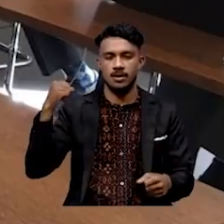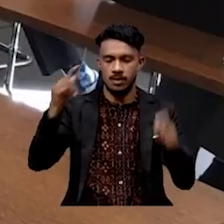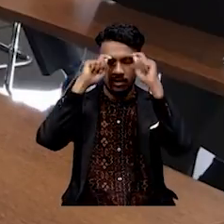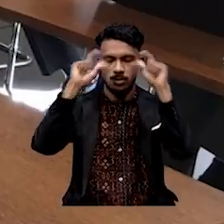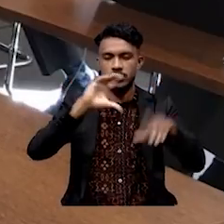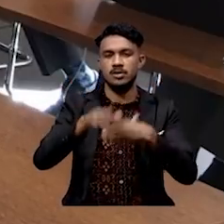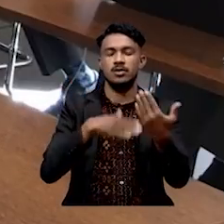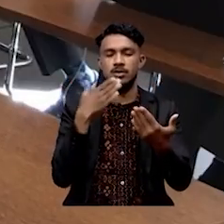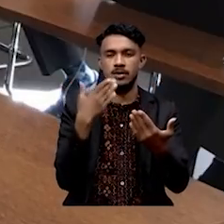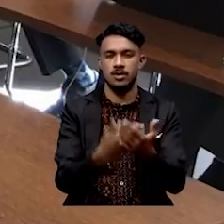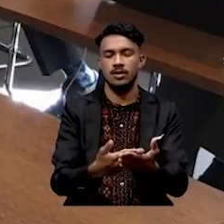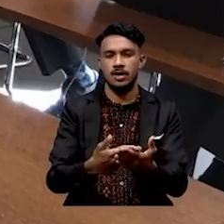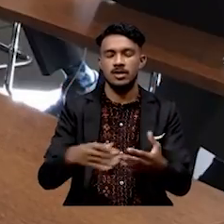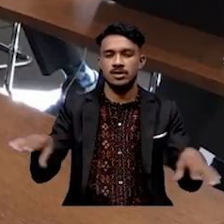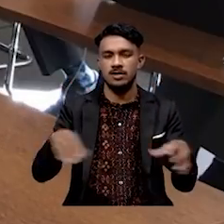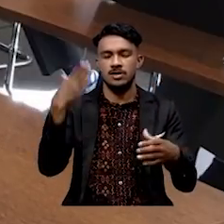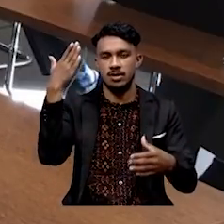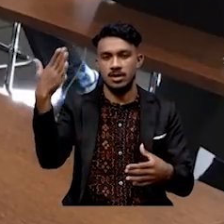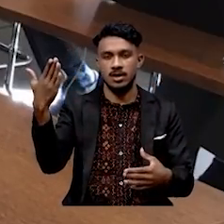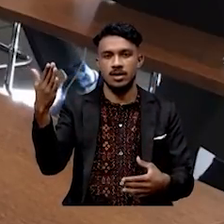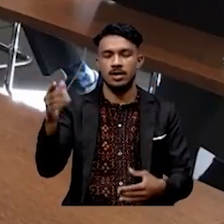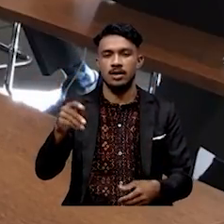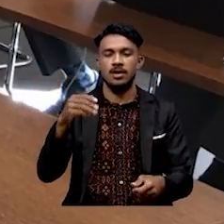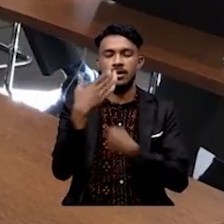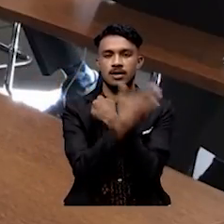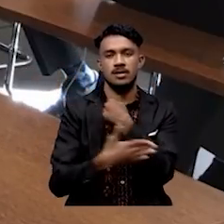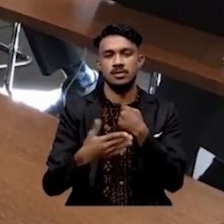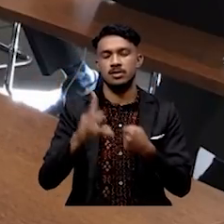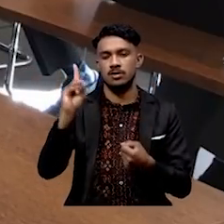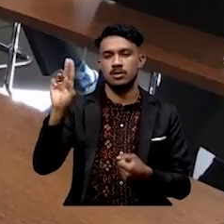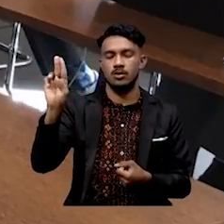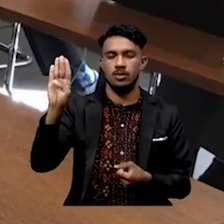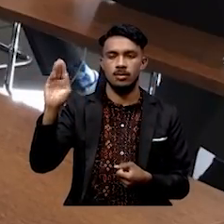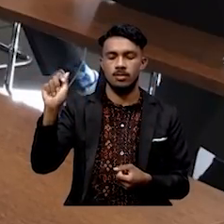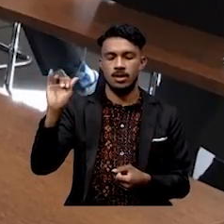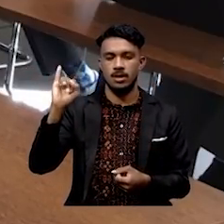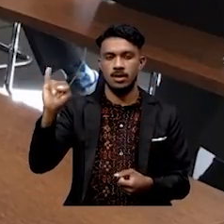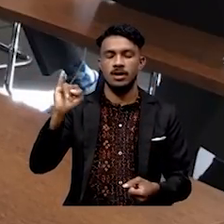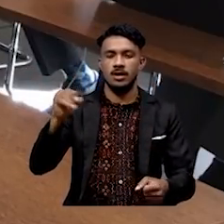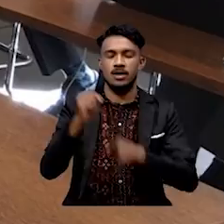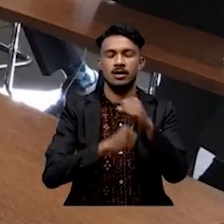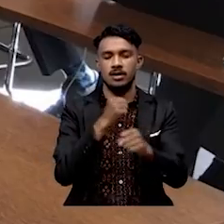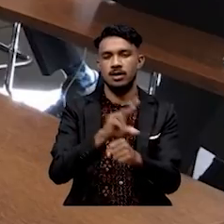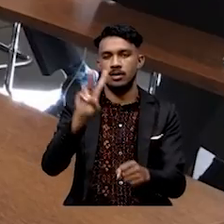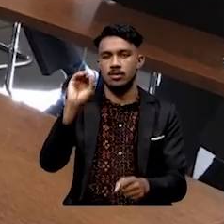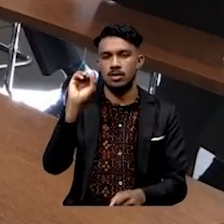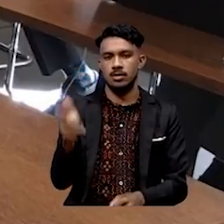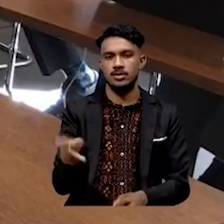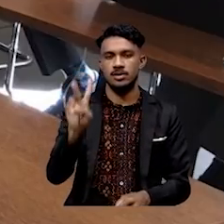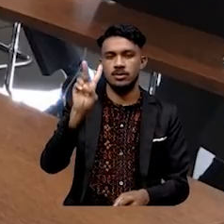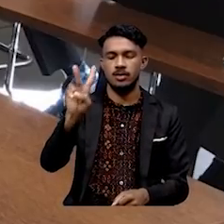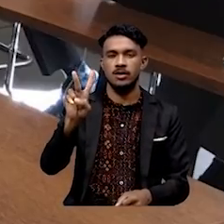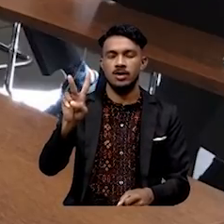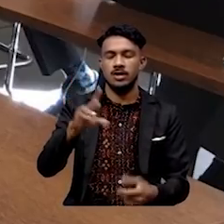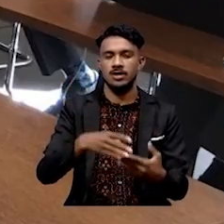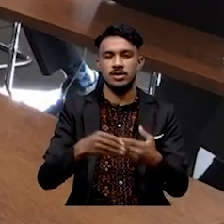a serviço em Dubai, Loron Ruanulo Resingualo, Toloron Tolonulo, Fula em janeiro, Tina de Rondua Ruanulo Resingrua, chefe negociador principal,